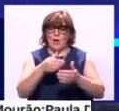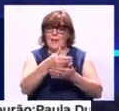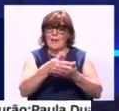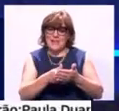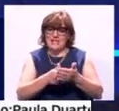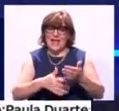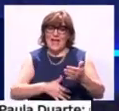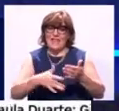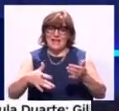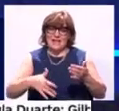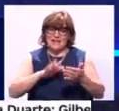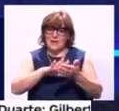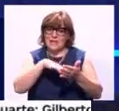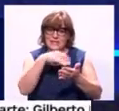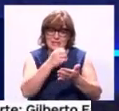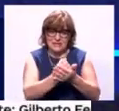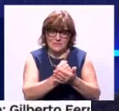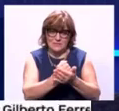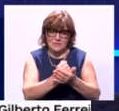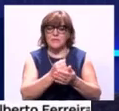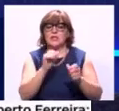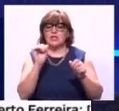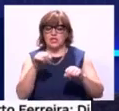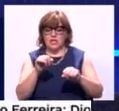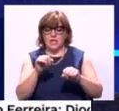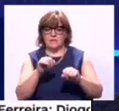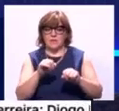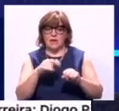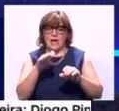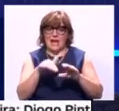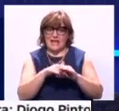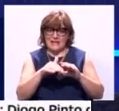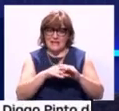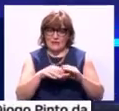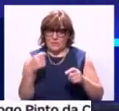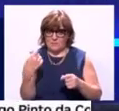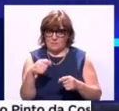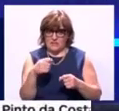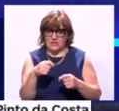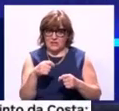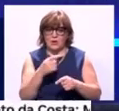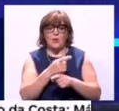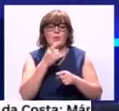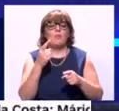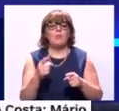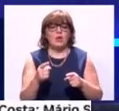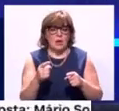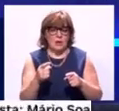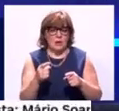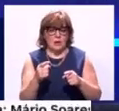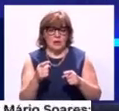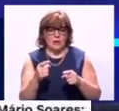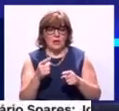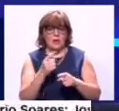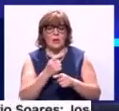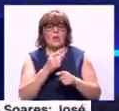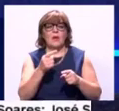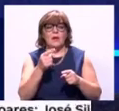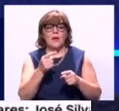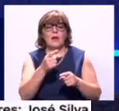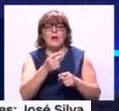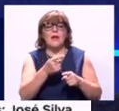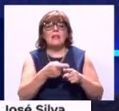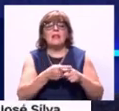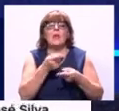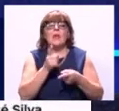à direção? Sempre uma lista, sim. Sempre como candidato à presidência? Sim, claro. E porquê, Nuno? O que é que te